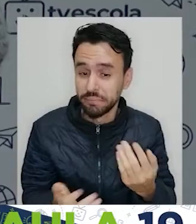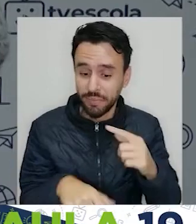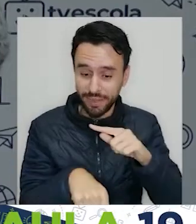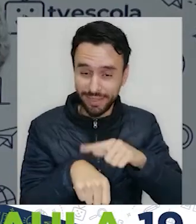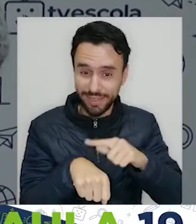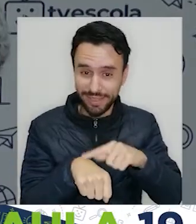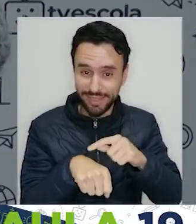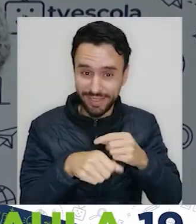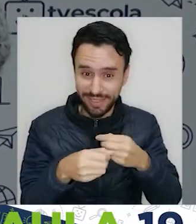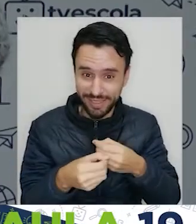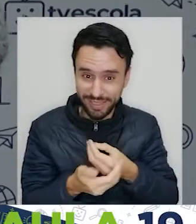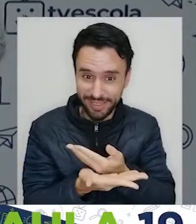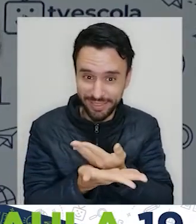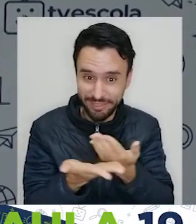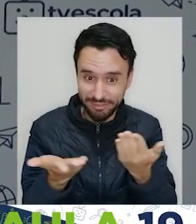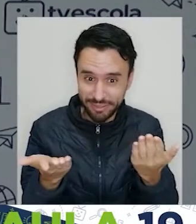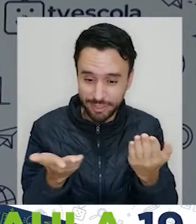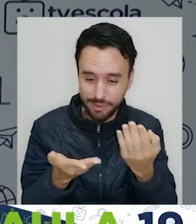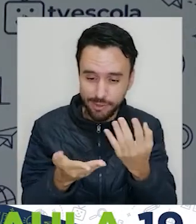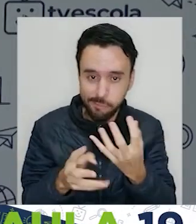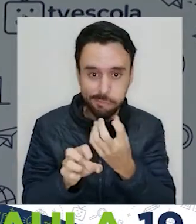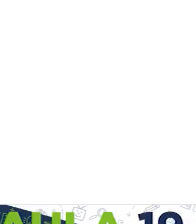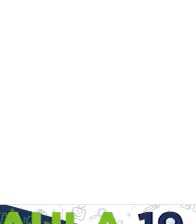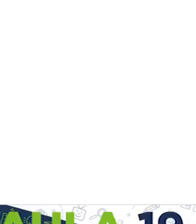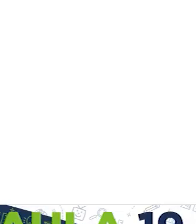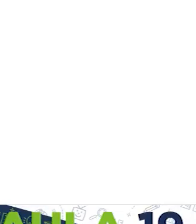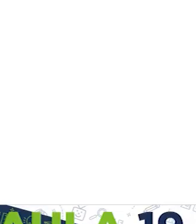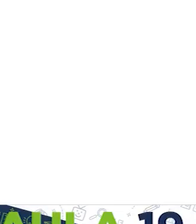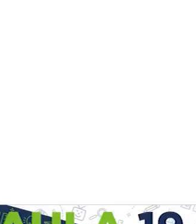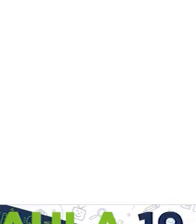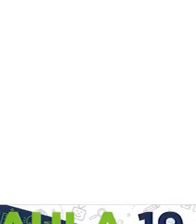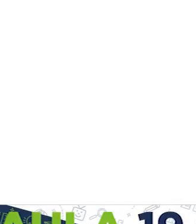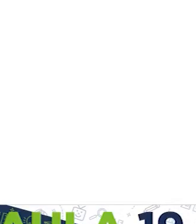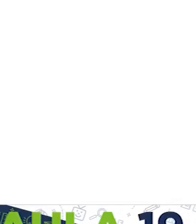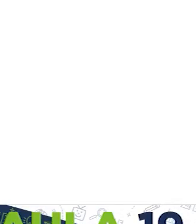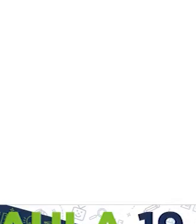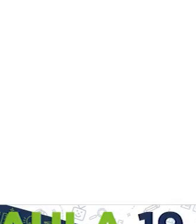tempo para vocês contarem e eu já volto.